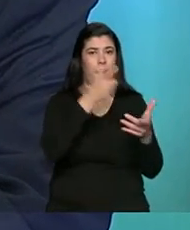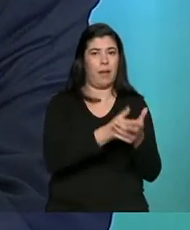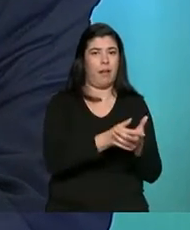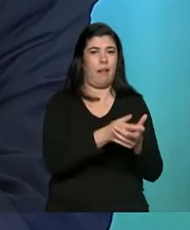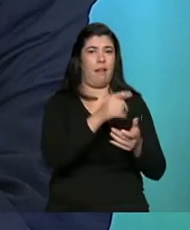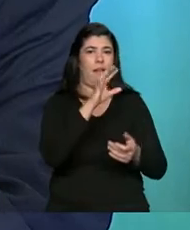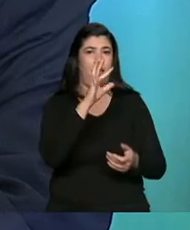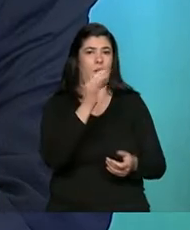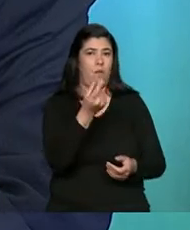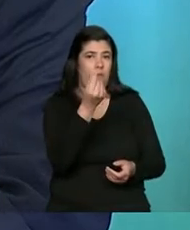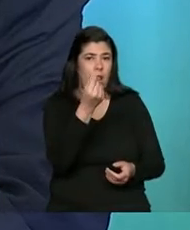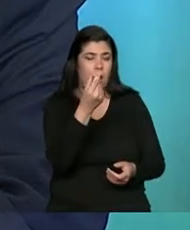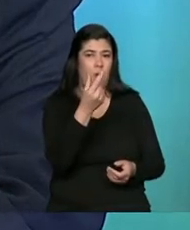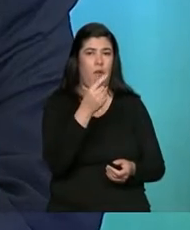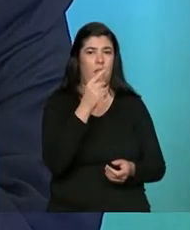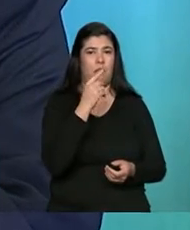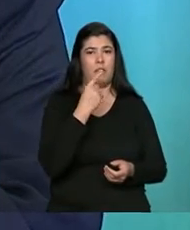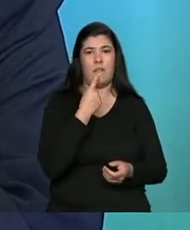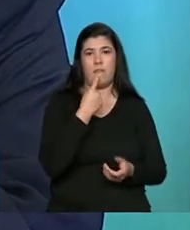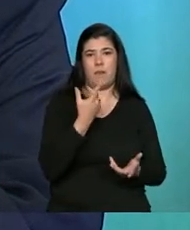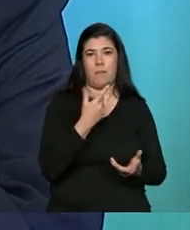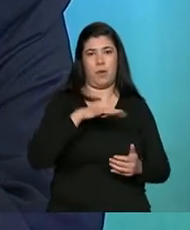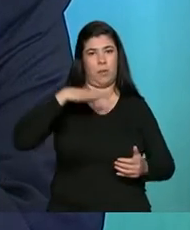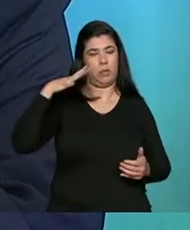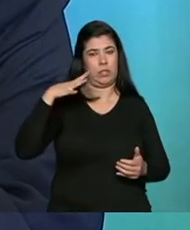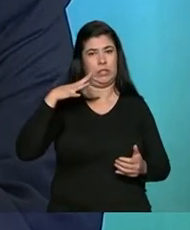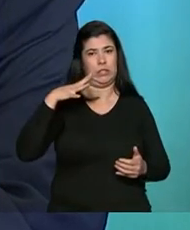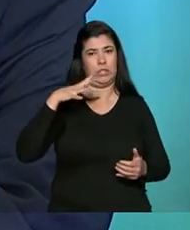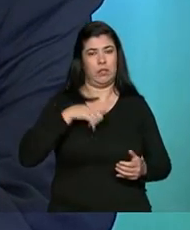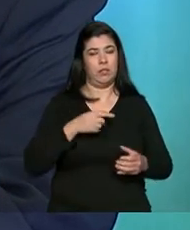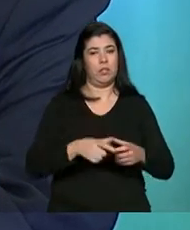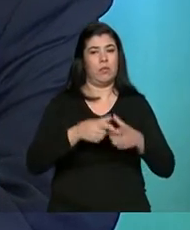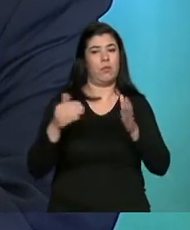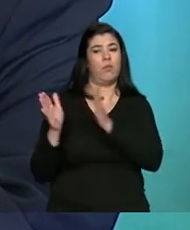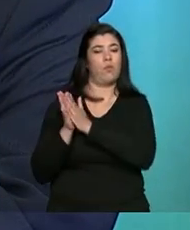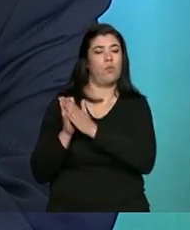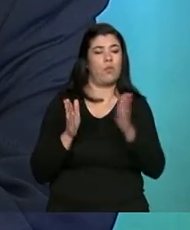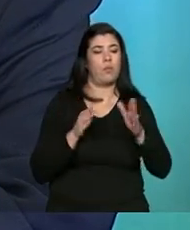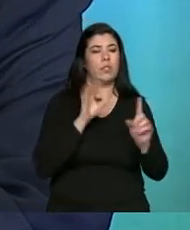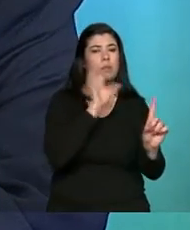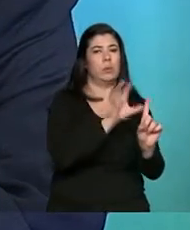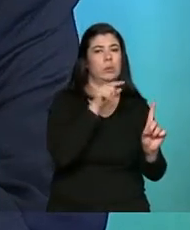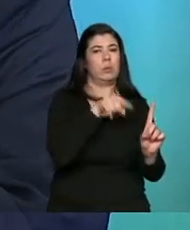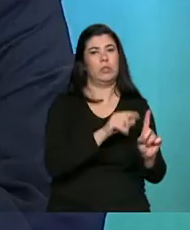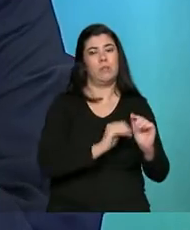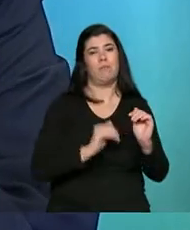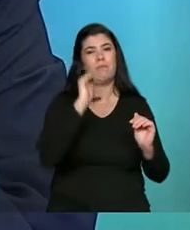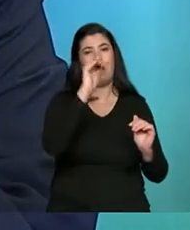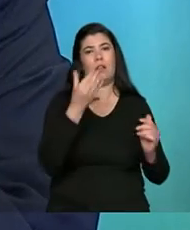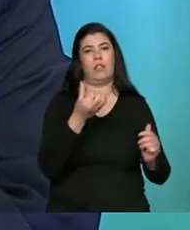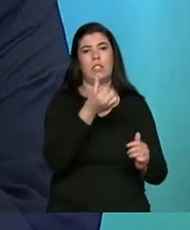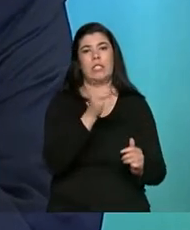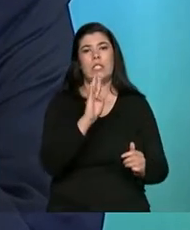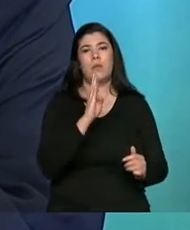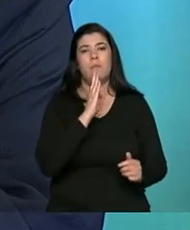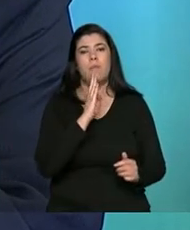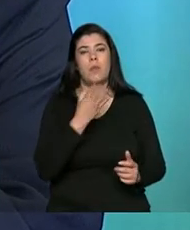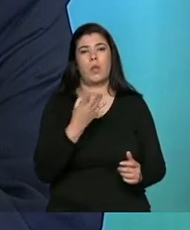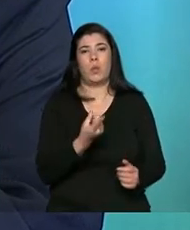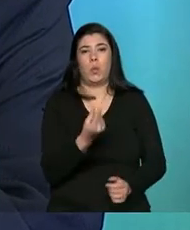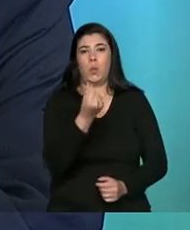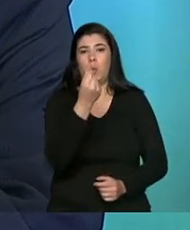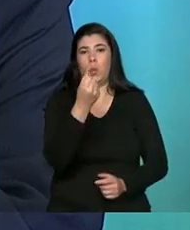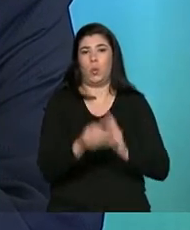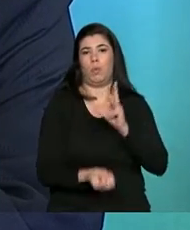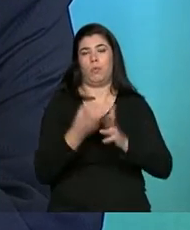carregando quando os despachos desses dois mil megawatts impactava em quase mais 6 bilhões o custo